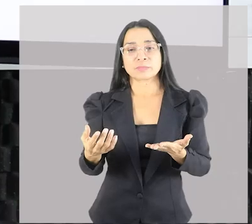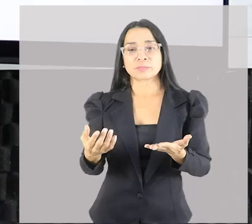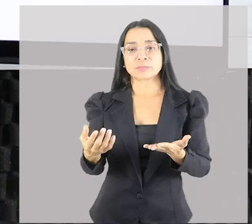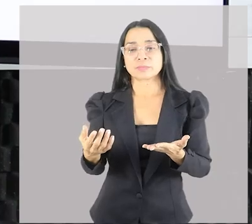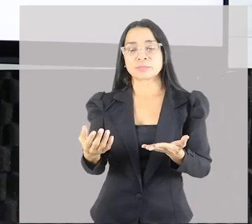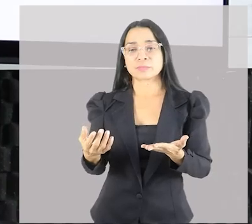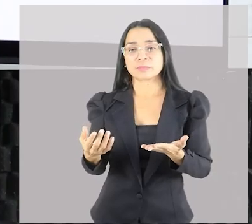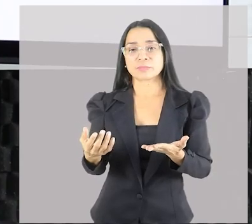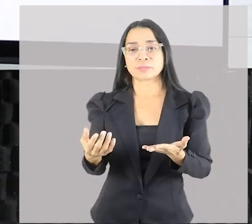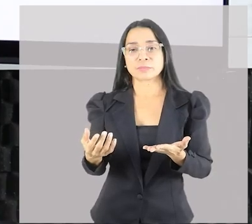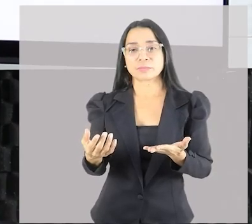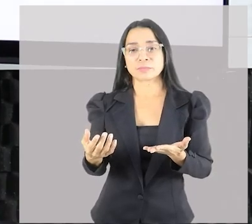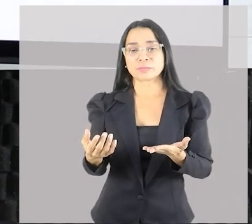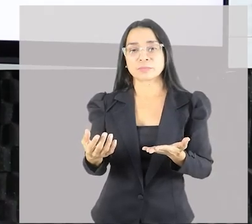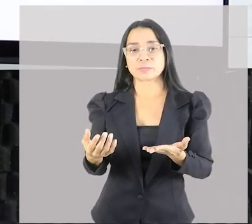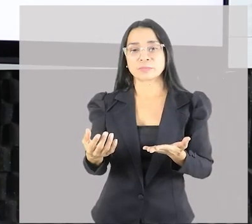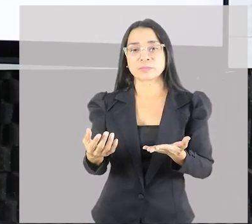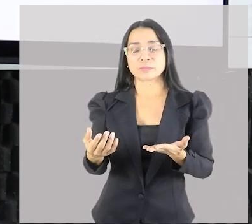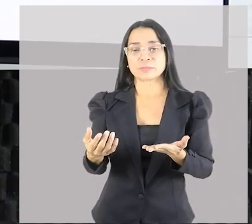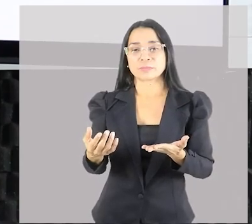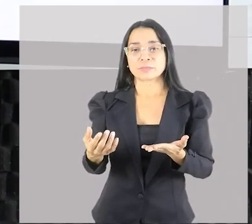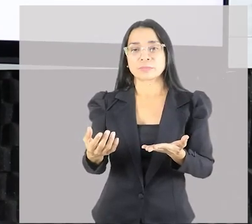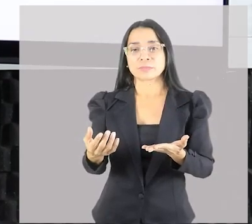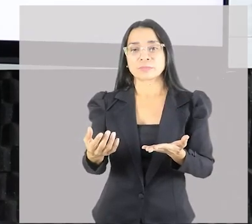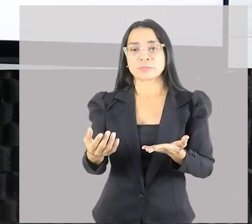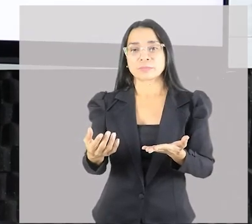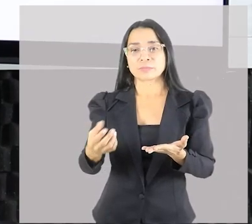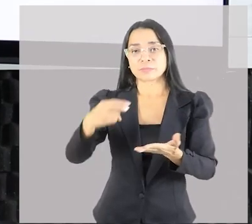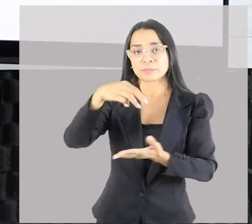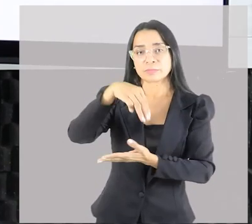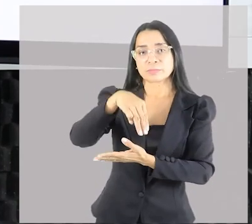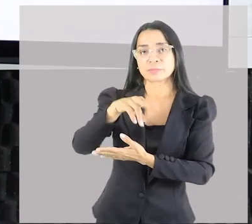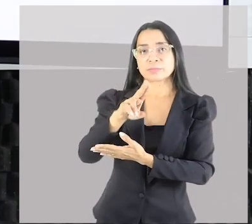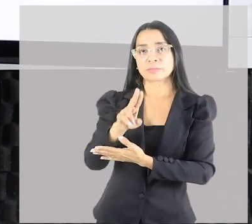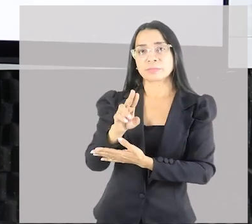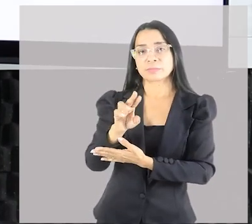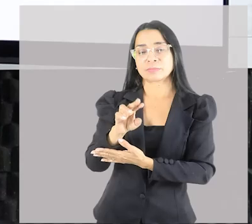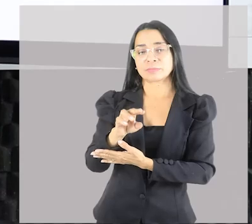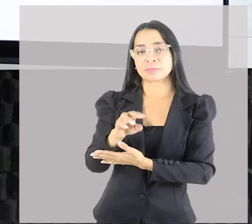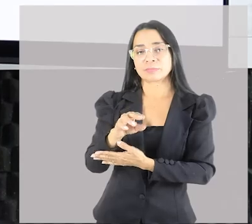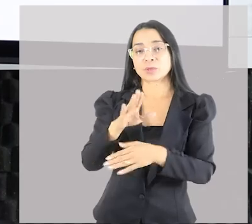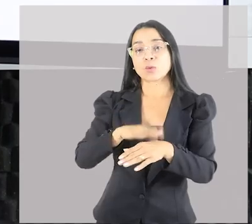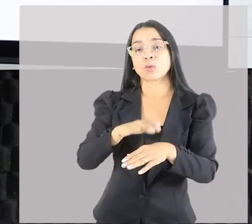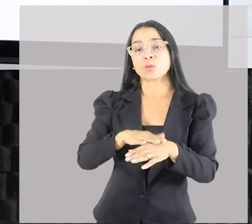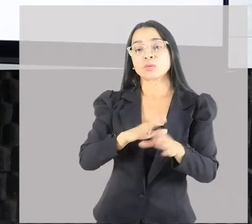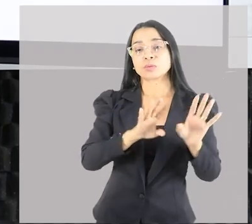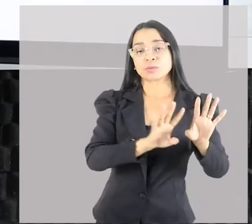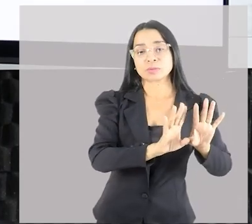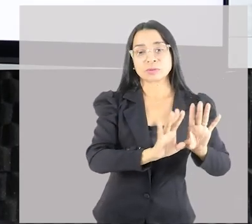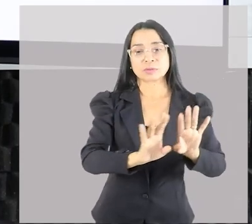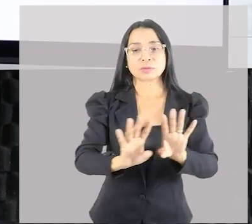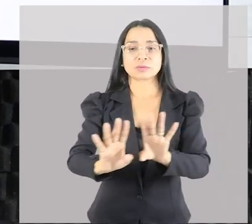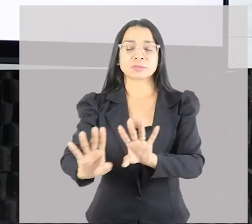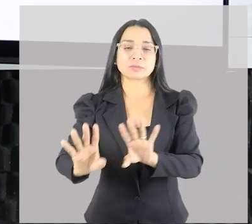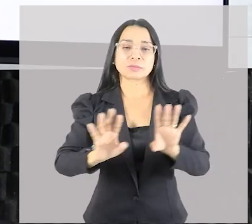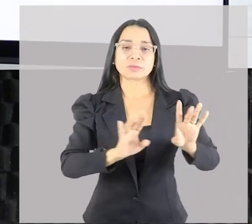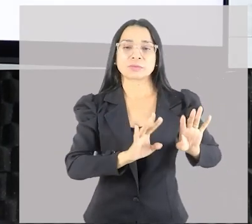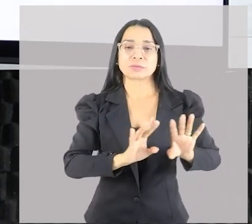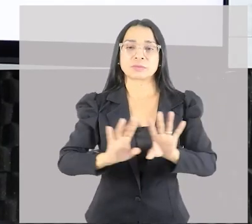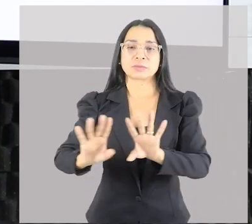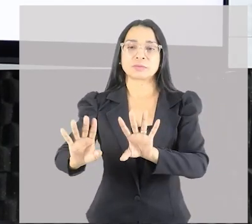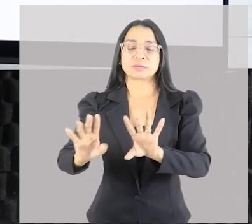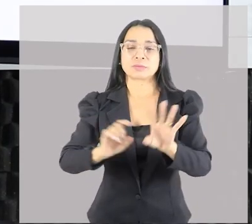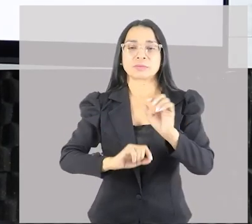do boi da Maioba? Alguém me lembra aí? Tem um nome do cortejo, é um pavilhão, deu branco agora, mas eu vou